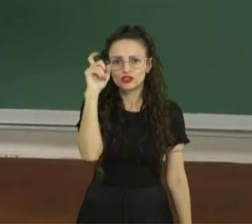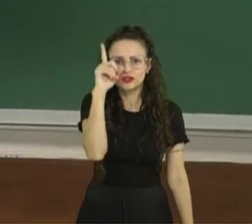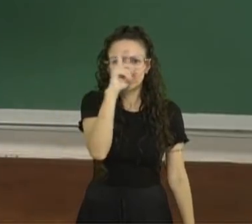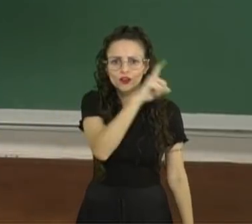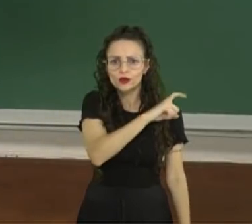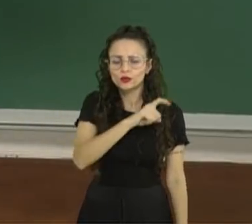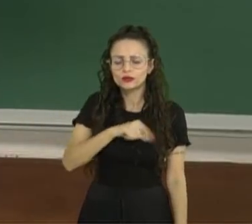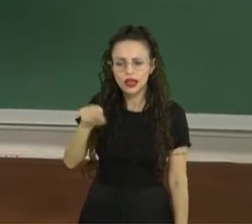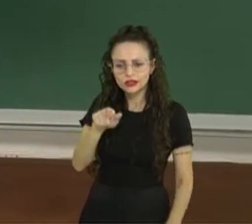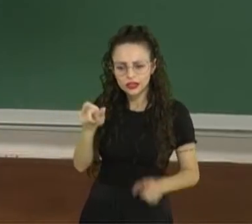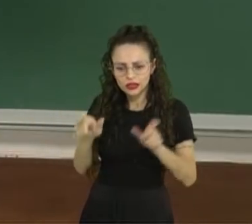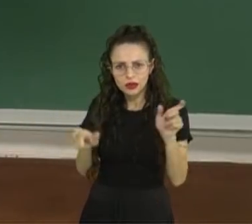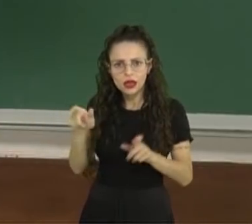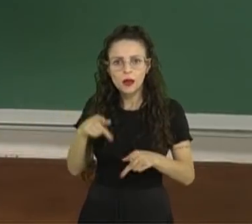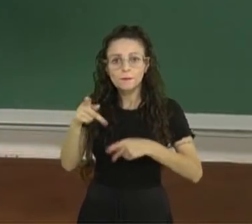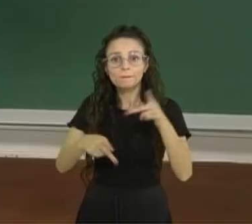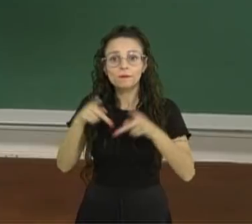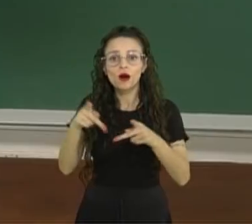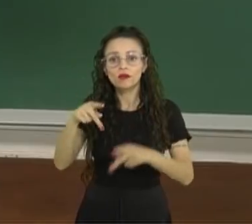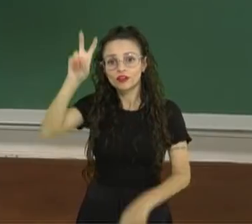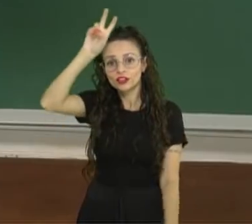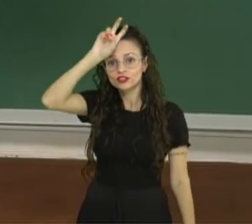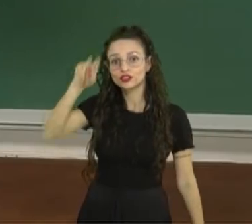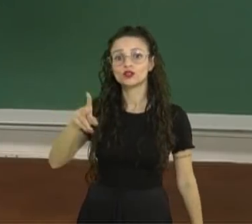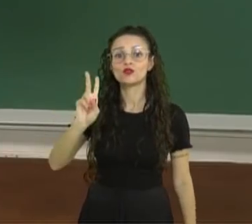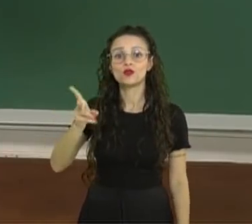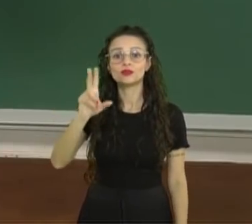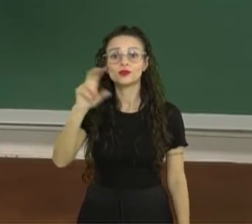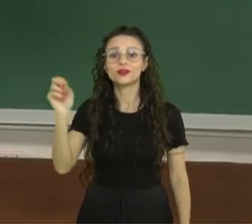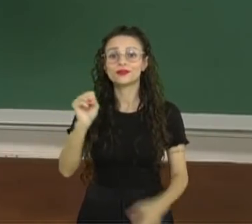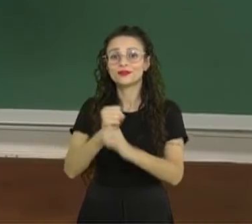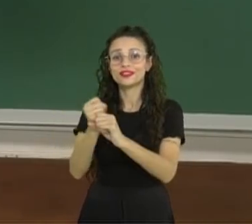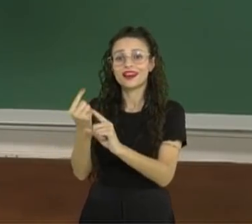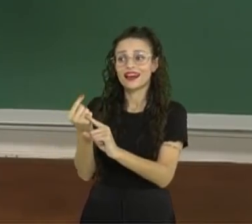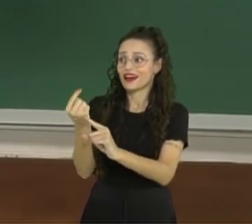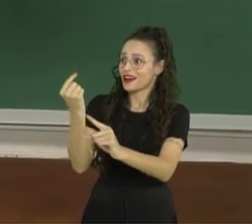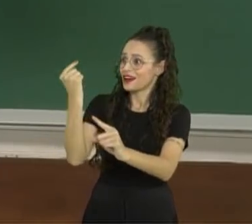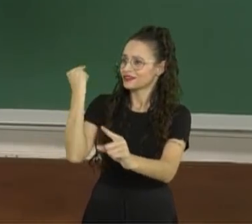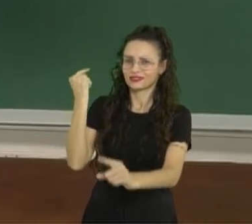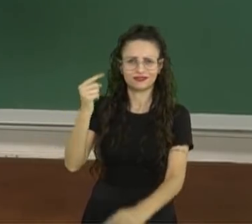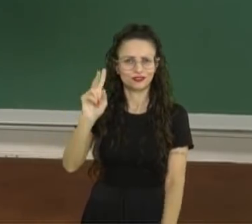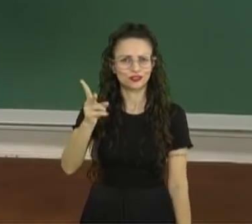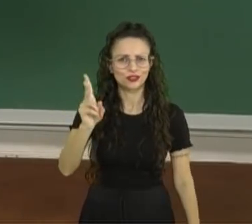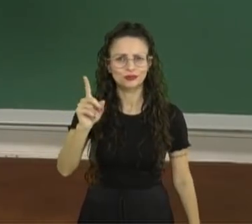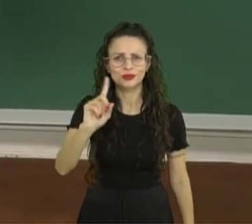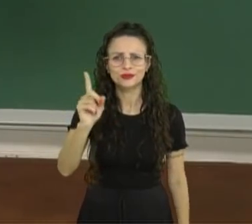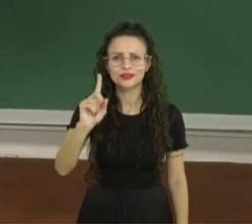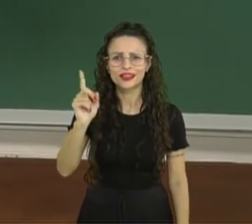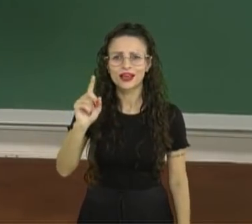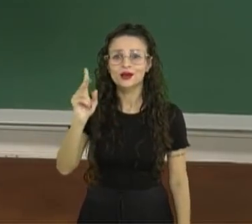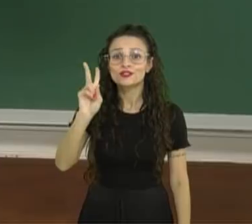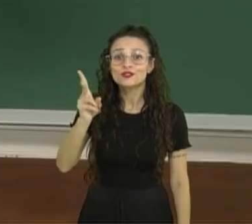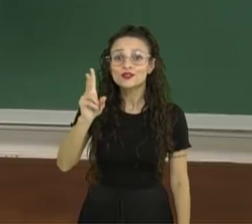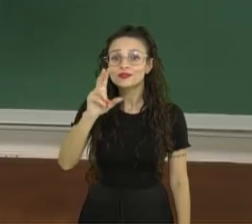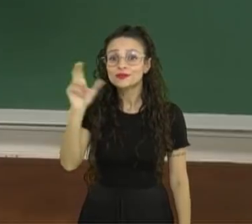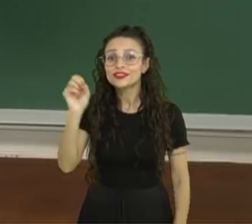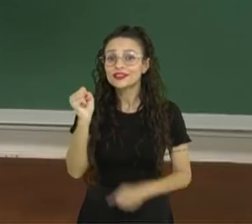dos egípcios há 2.500 anos atrás, há 2.500 anos antes de